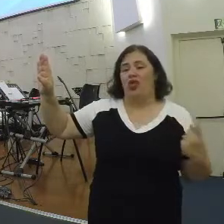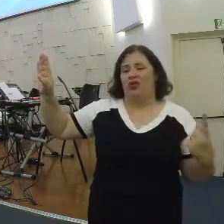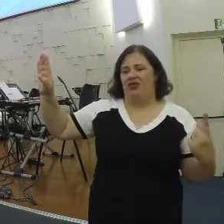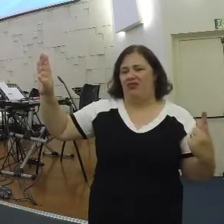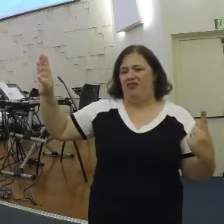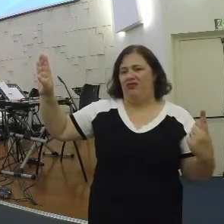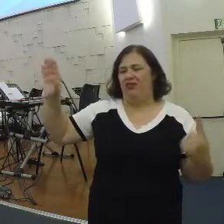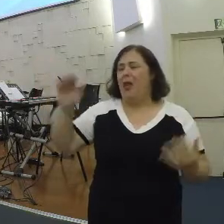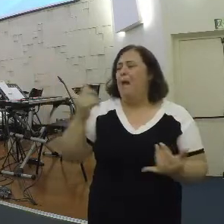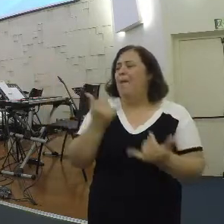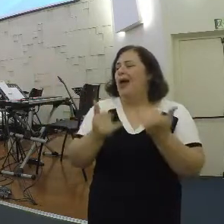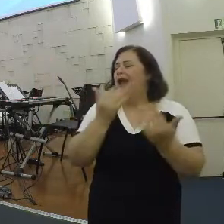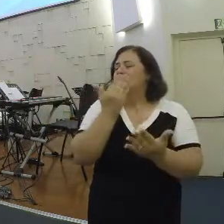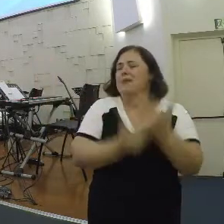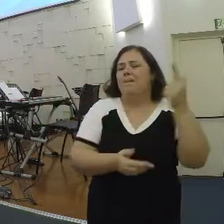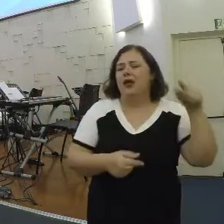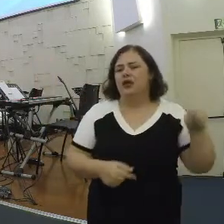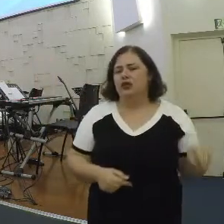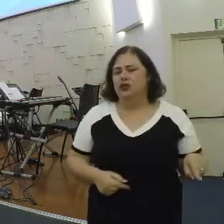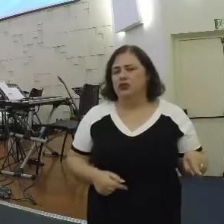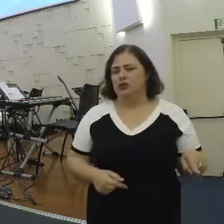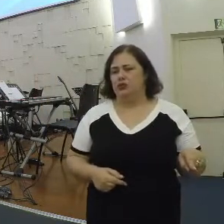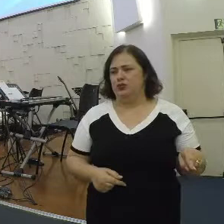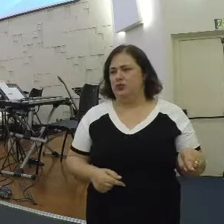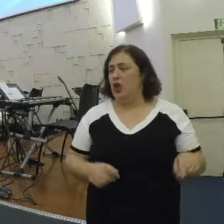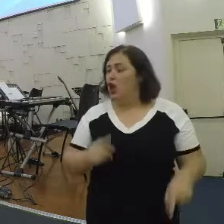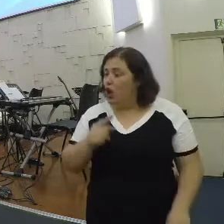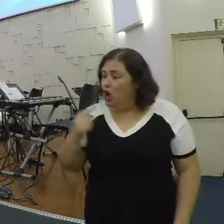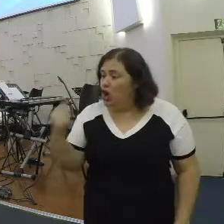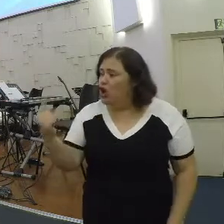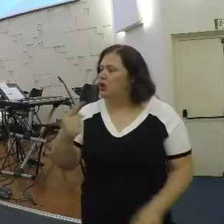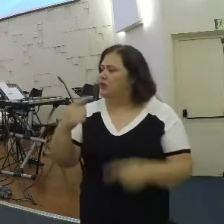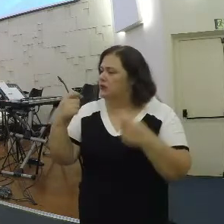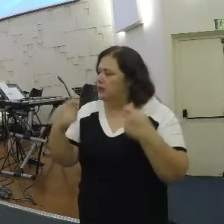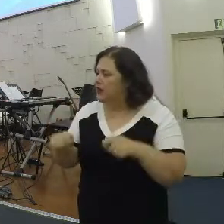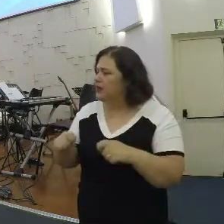inferno, lugar tenebroso, preparado para o diabo e seus anjos.